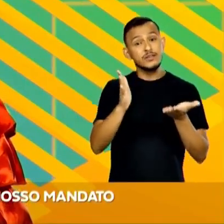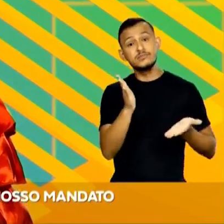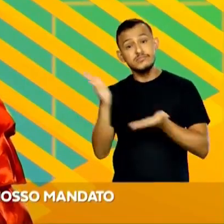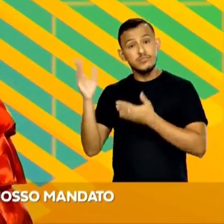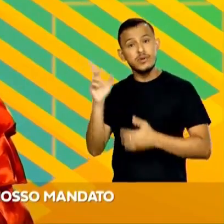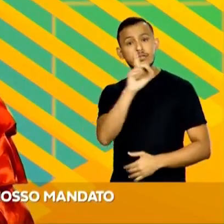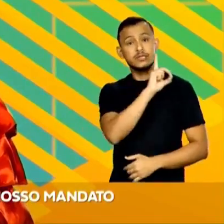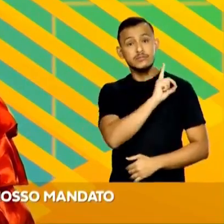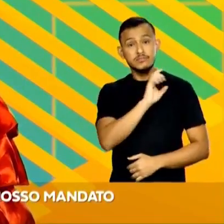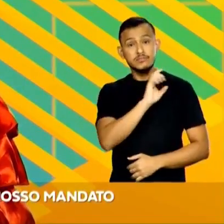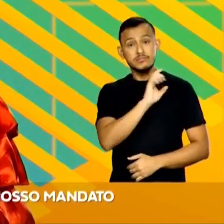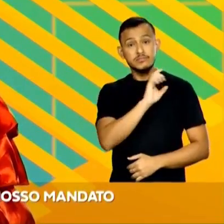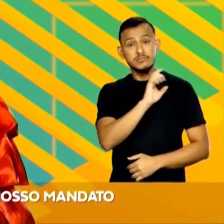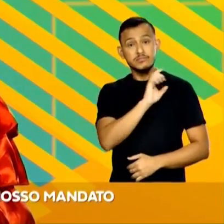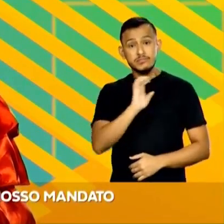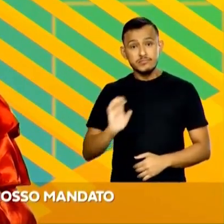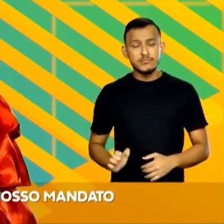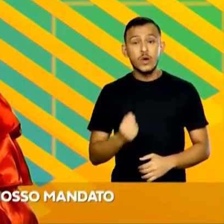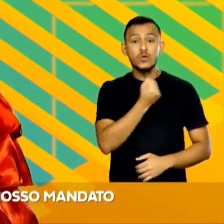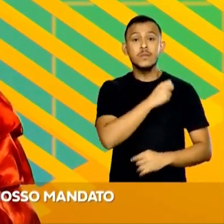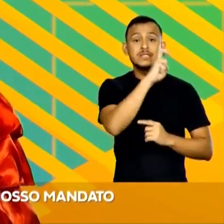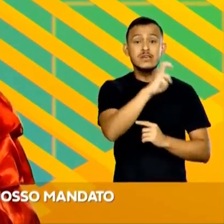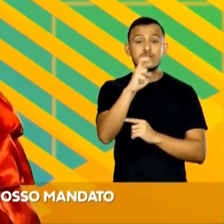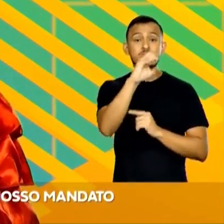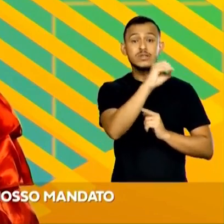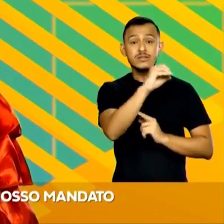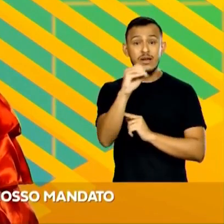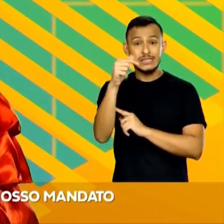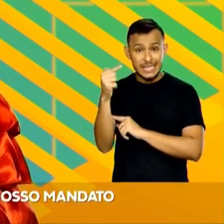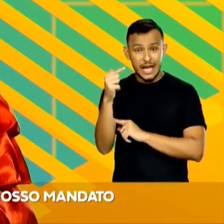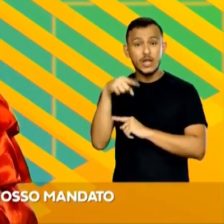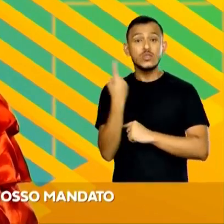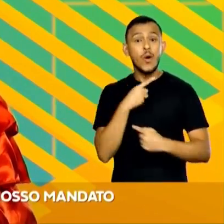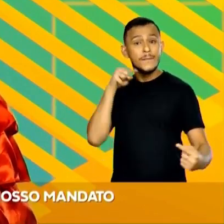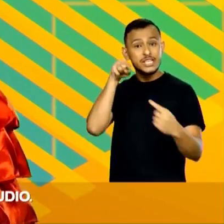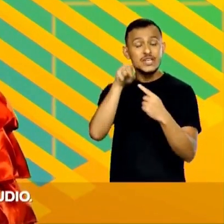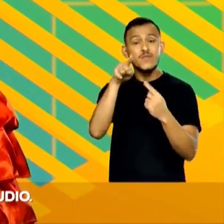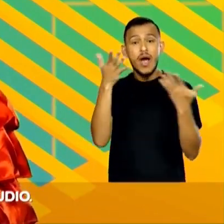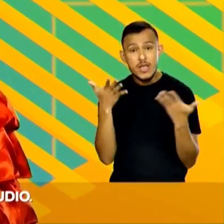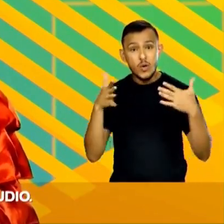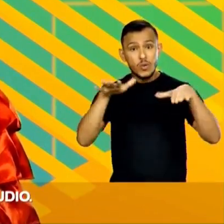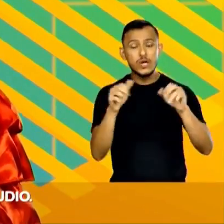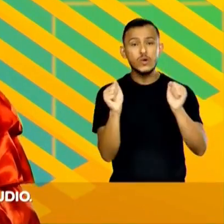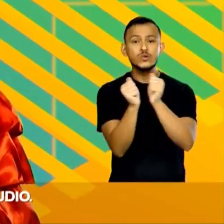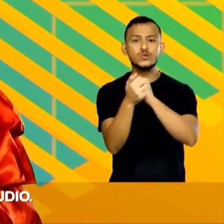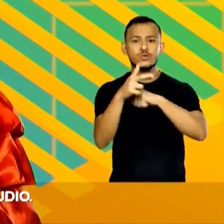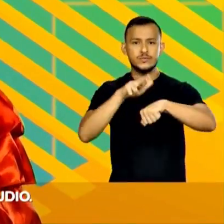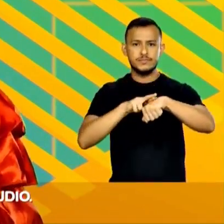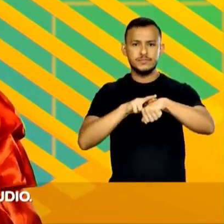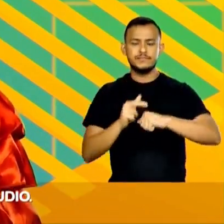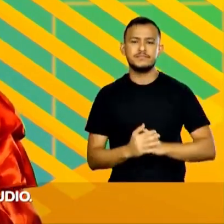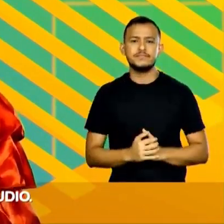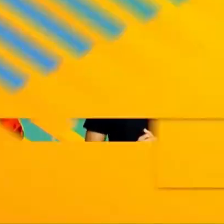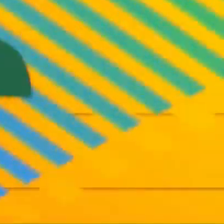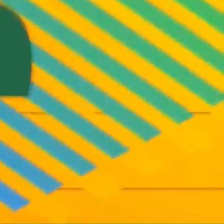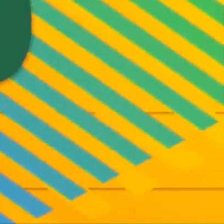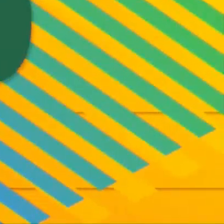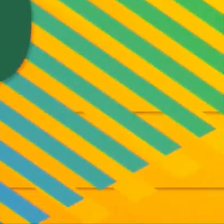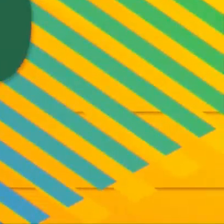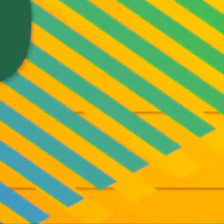Cigana Cassandra, deputada estadual. Ao 55007. Nosso mandato será de inclusão, com Roberto